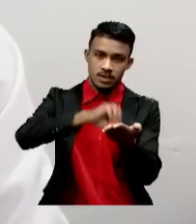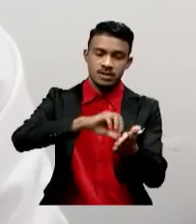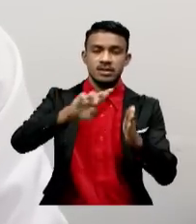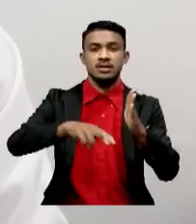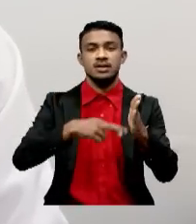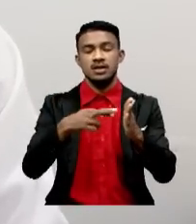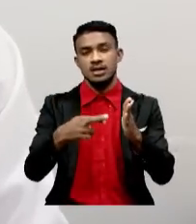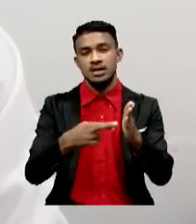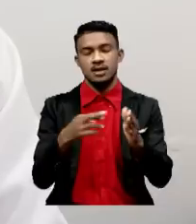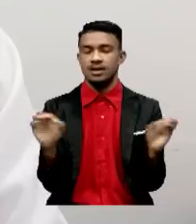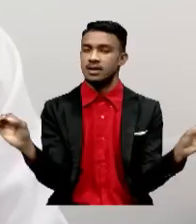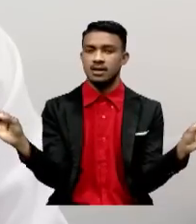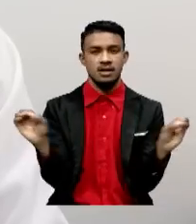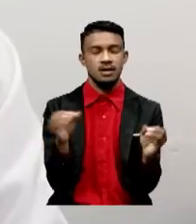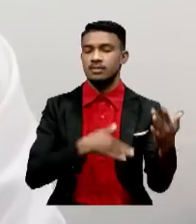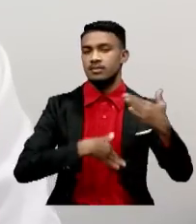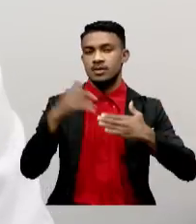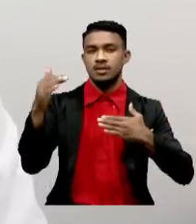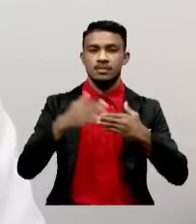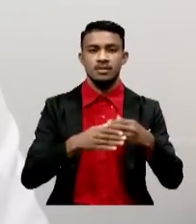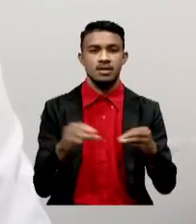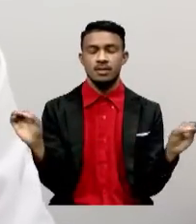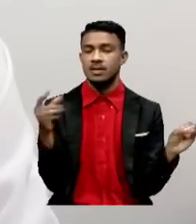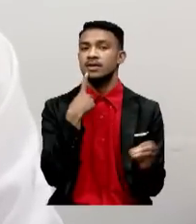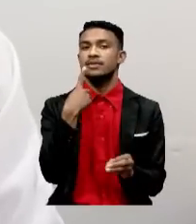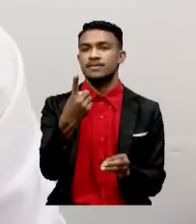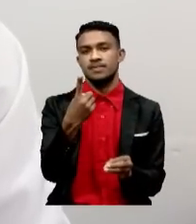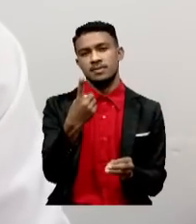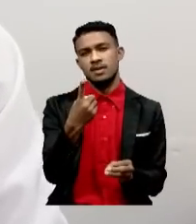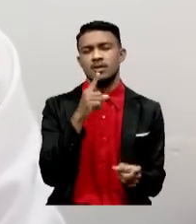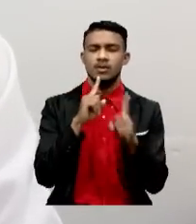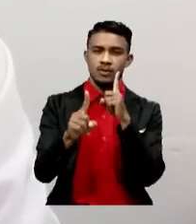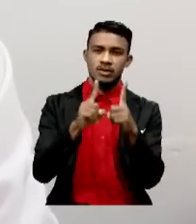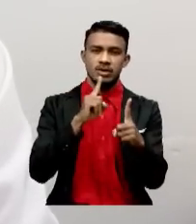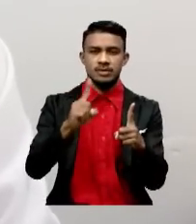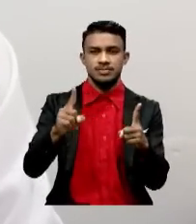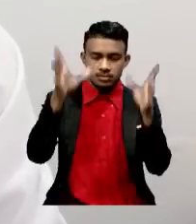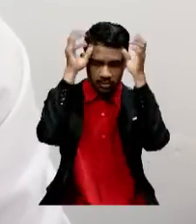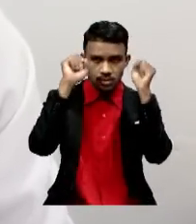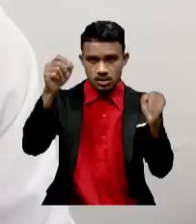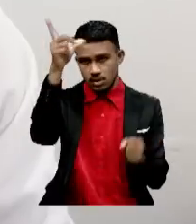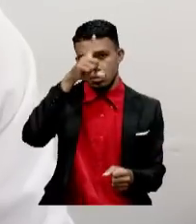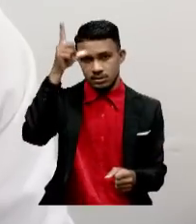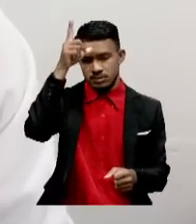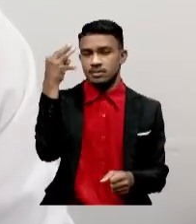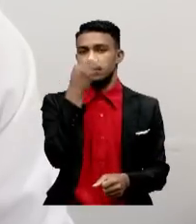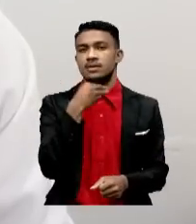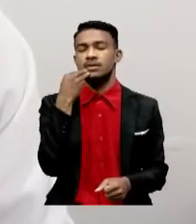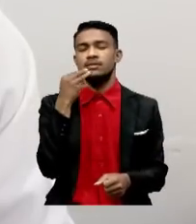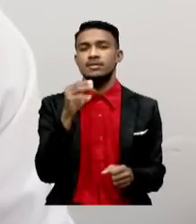he problema. Laos de hanga ida label interprete o ten ser presidente Luolo o Maria Katir Ritma Bele, dai.